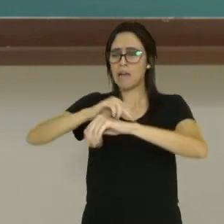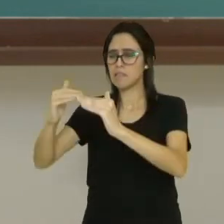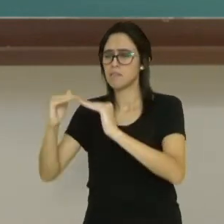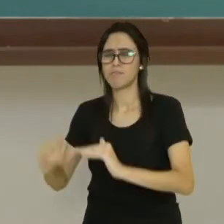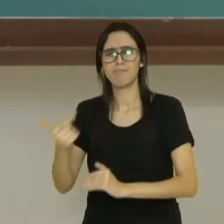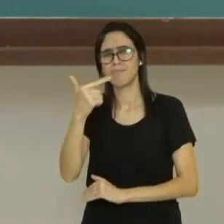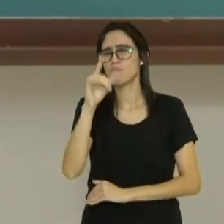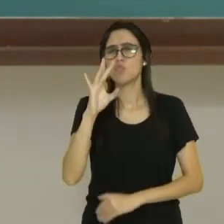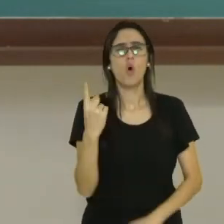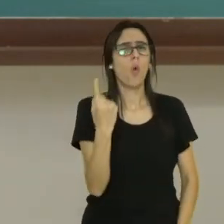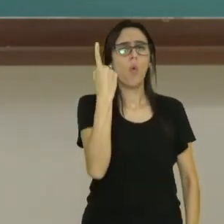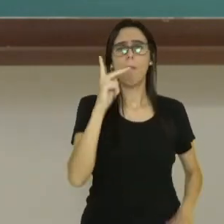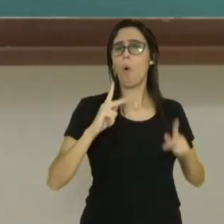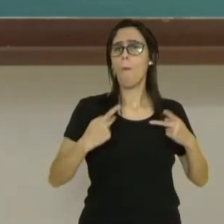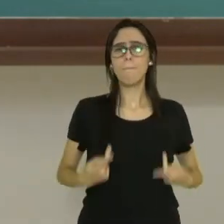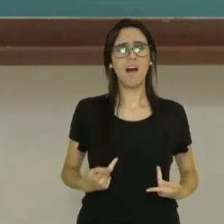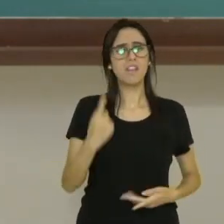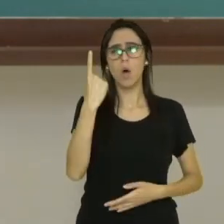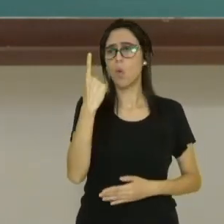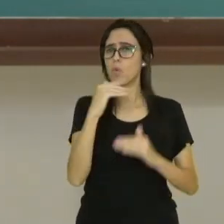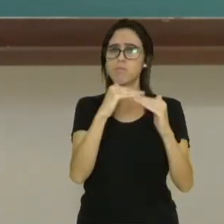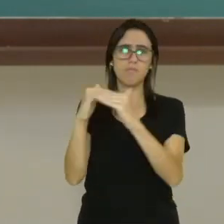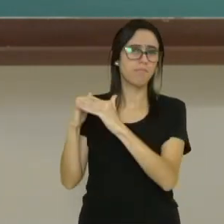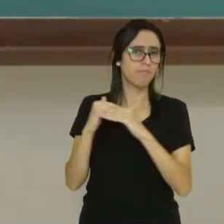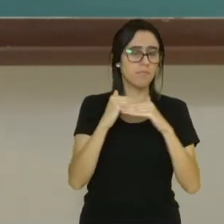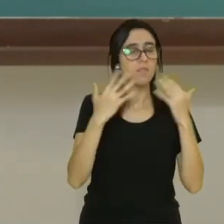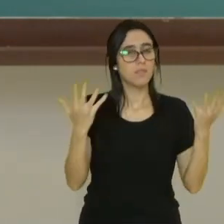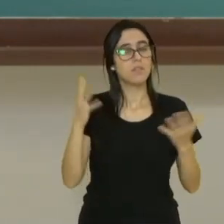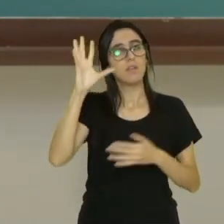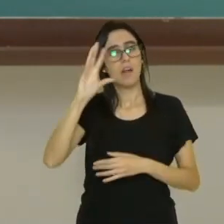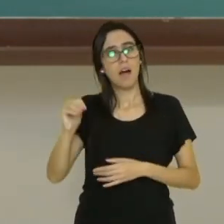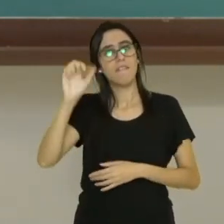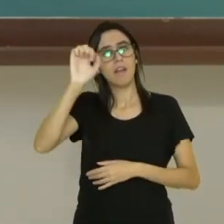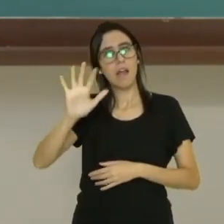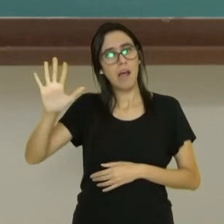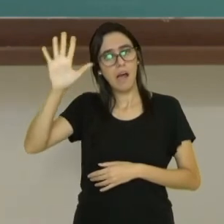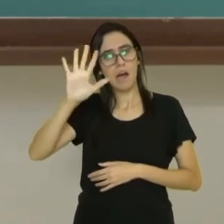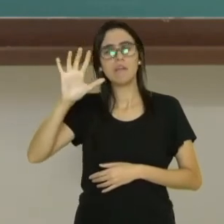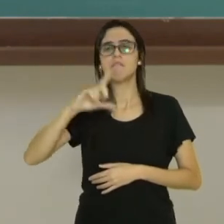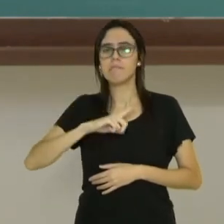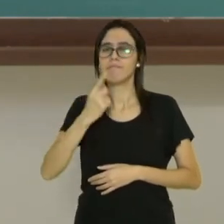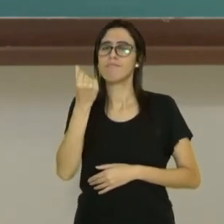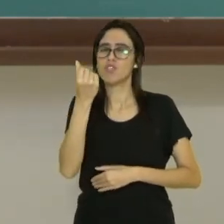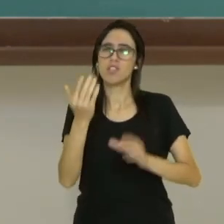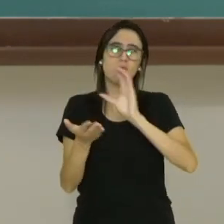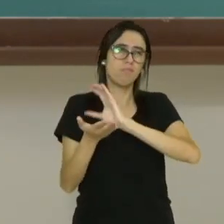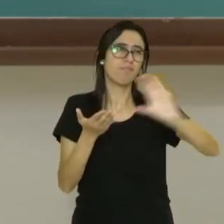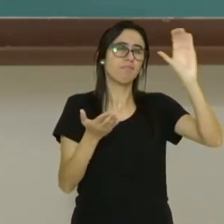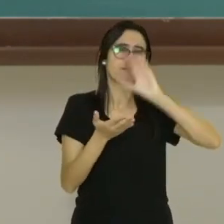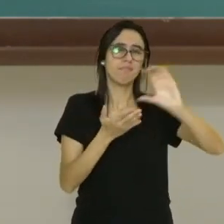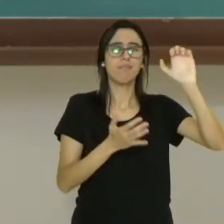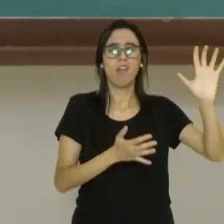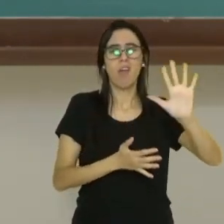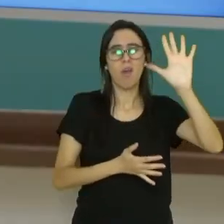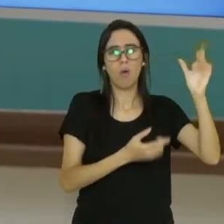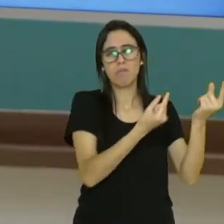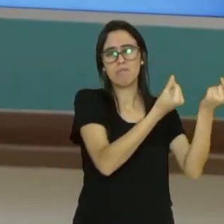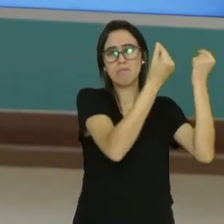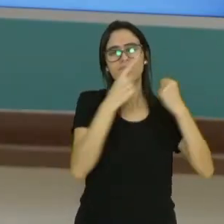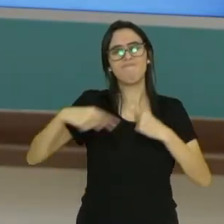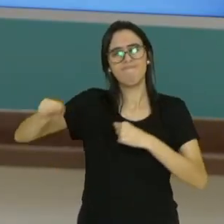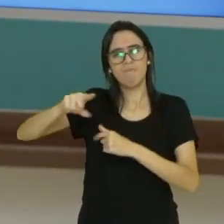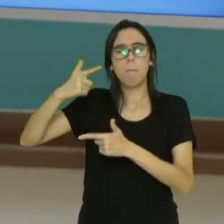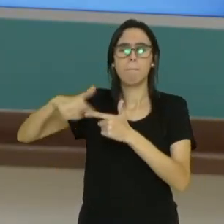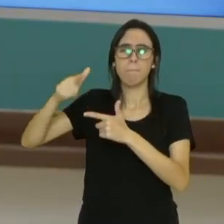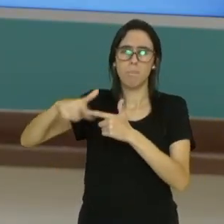raça humana, e a gente vai ver que a conquista da África e da Ásia trouxe riquezas para a Europa, mas acabou gerando uma série de problemas